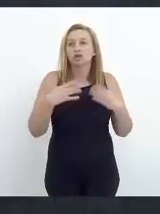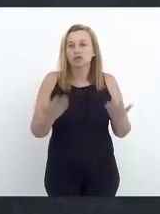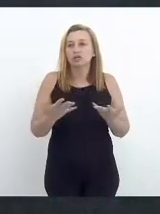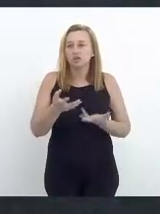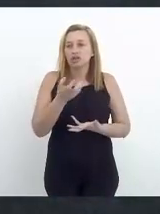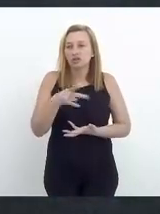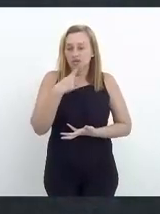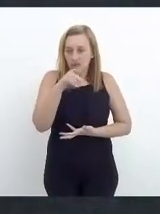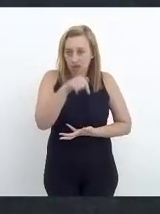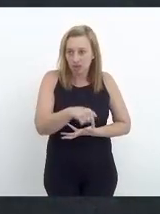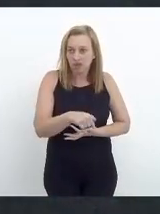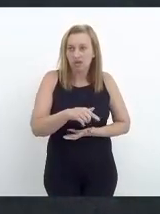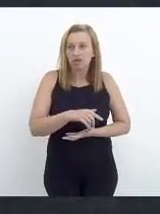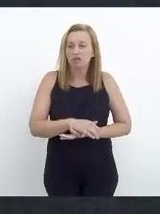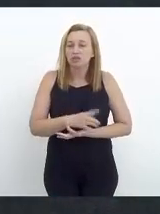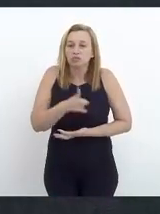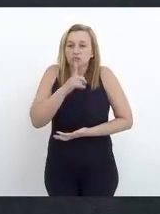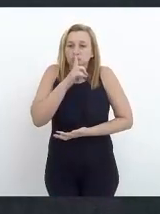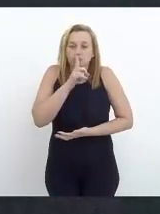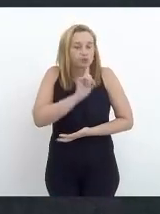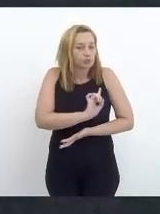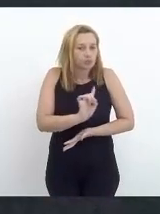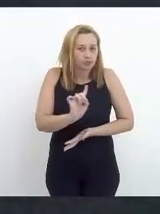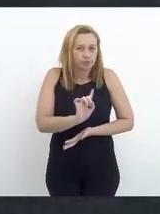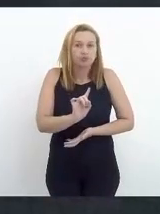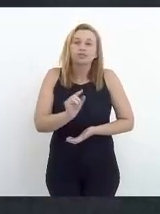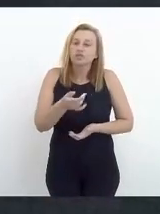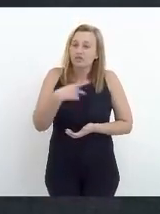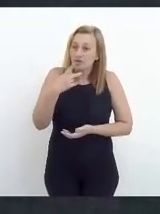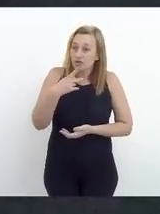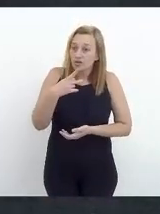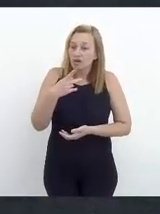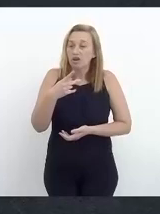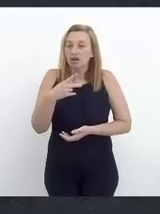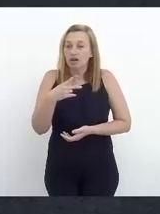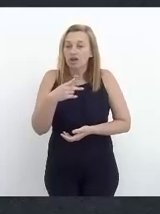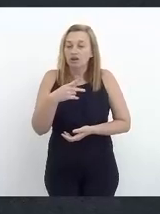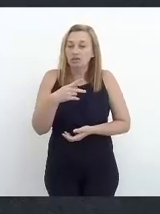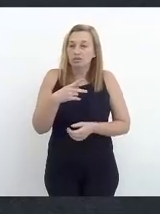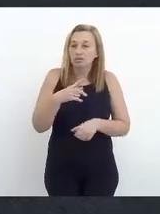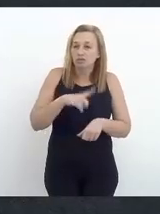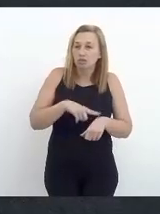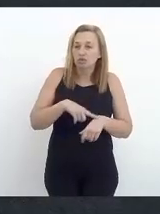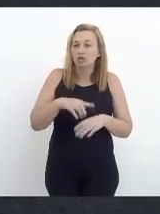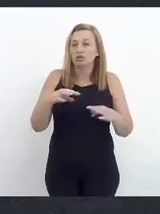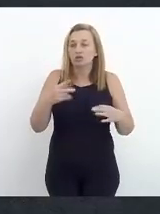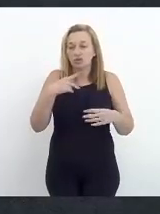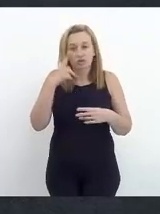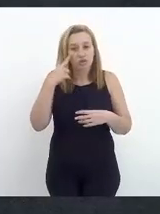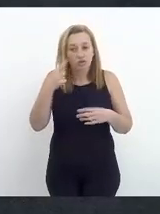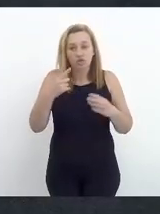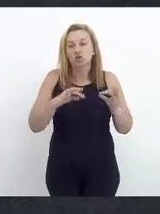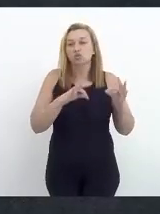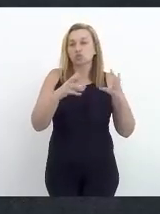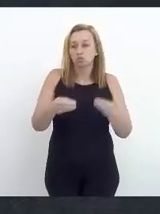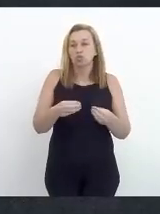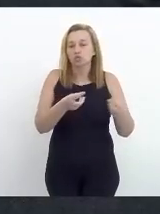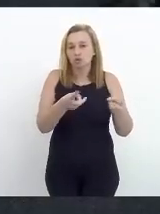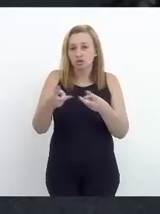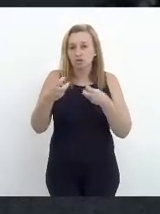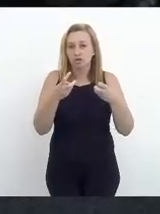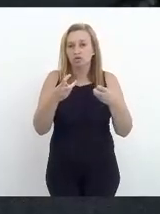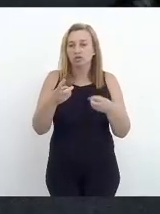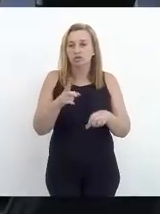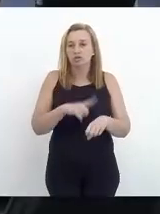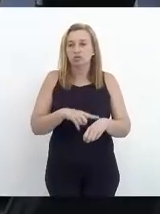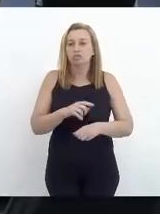esse depoimento aqui, não queria ficar em silêncio, porque tenho participado de tudo a cada dia e não queria deixar de mencionar essa minha percepção dos fatos